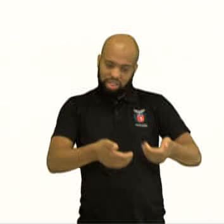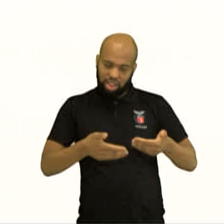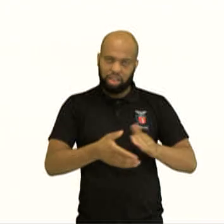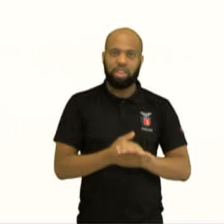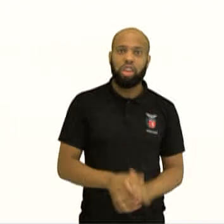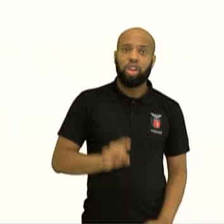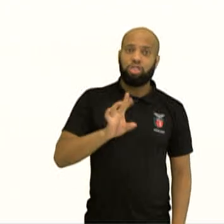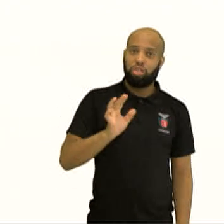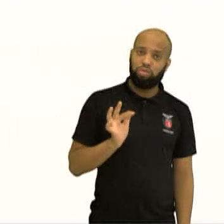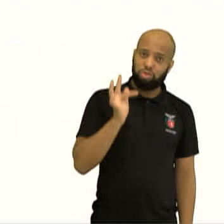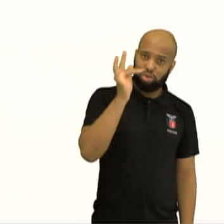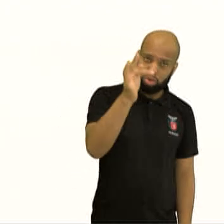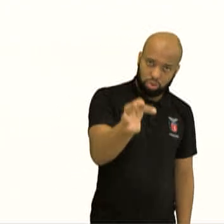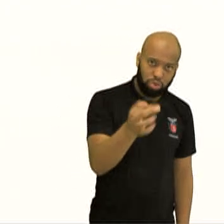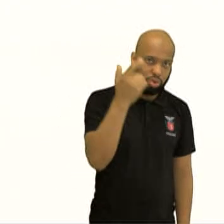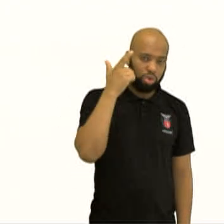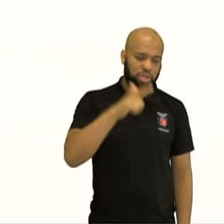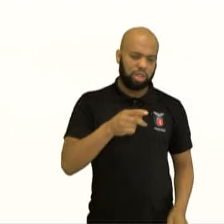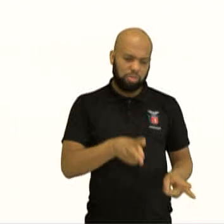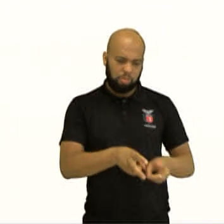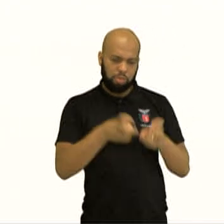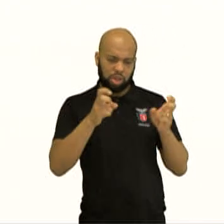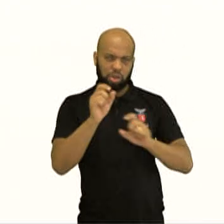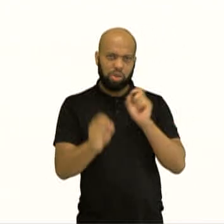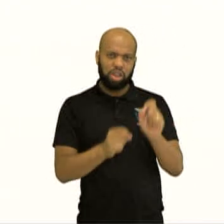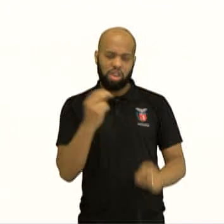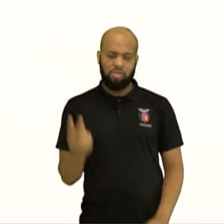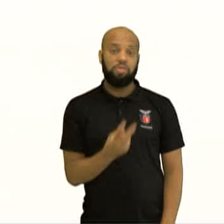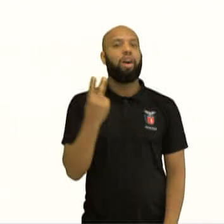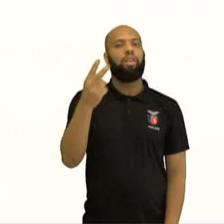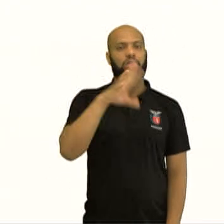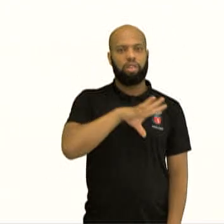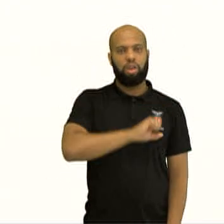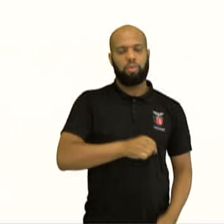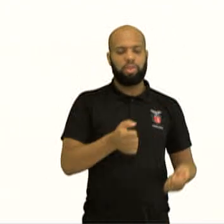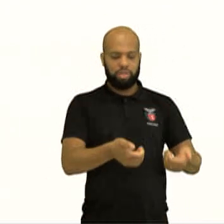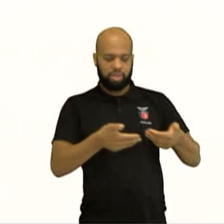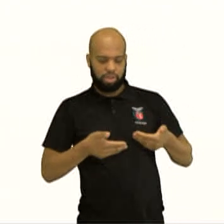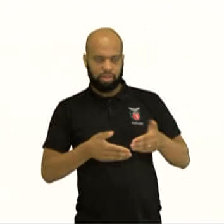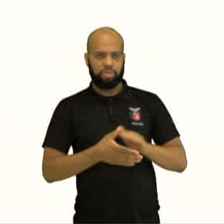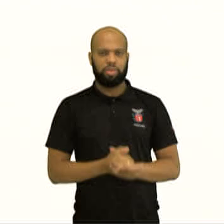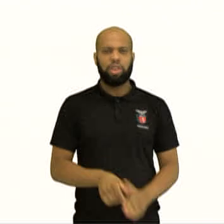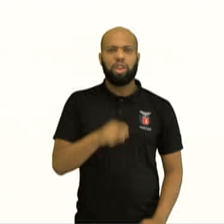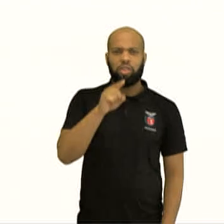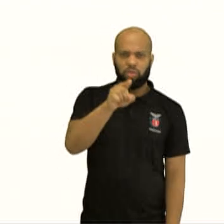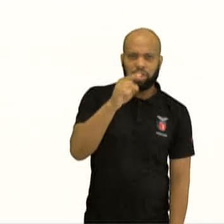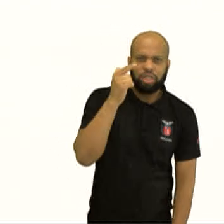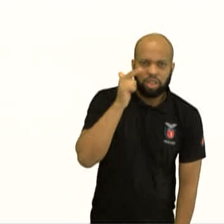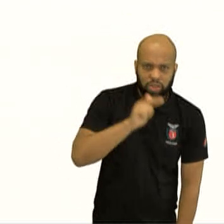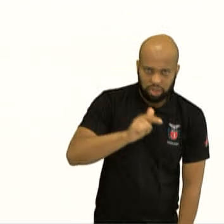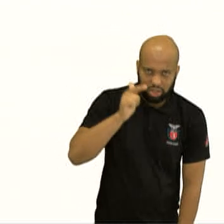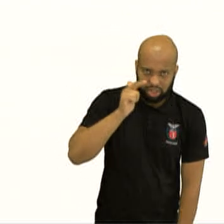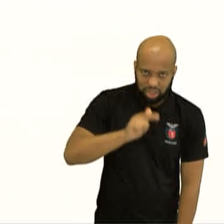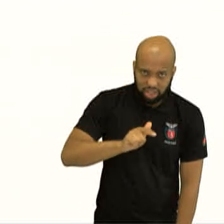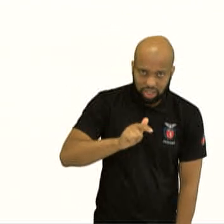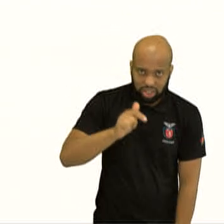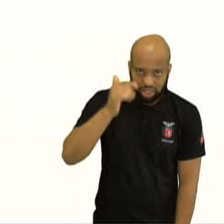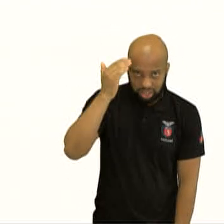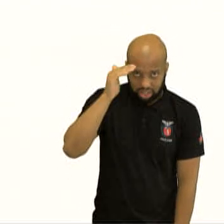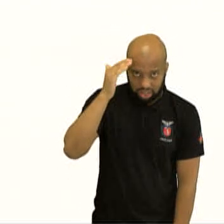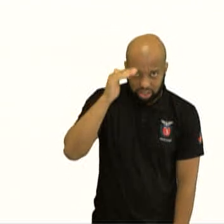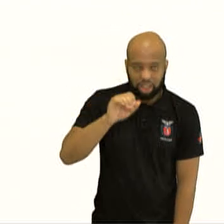Só bem mais tarde dá-se pleno valor ao amor que se recebe. Você consegue